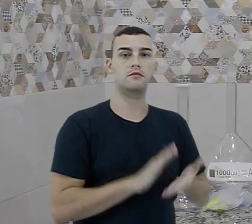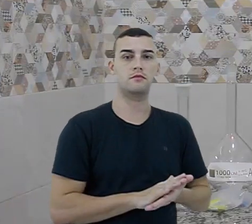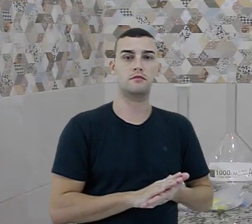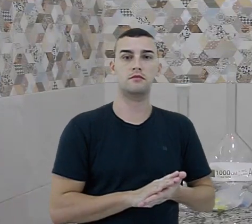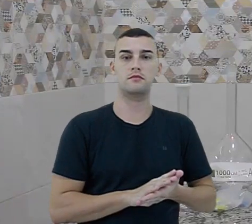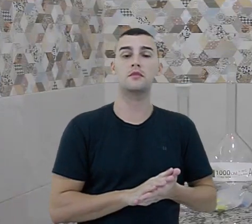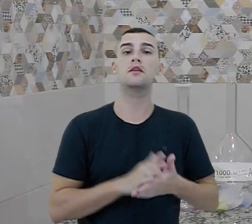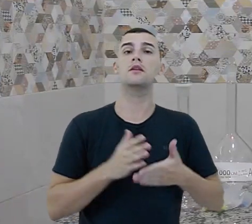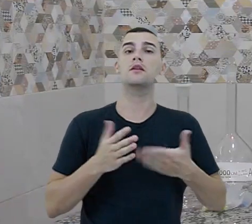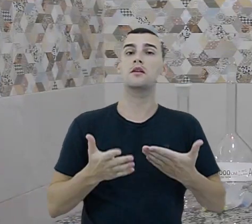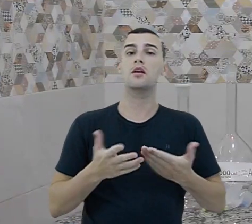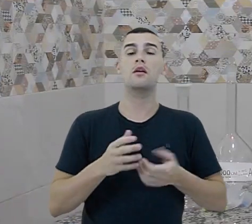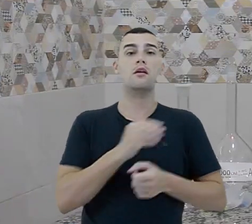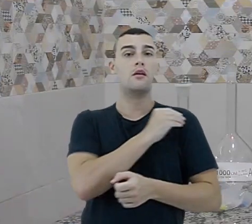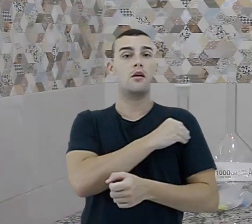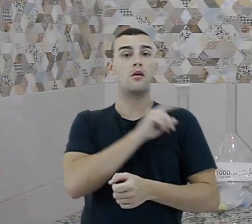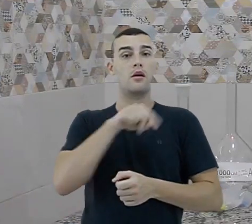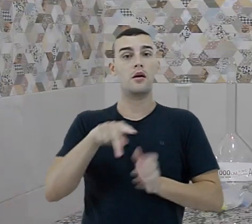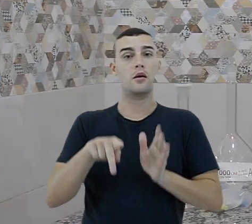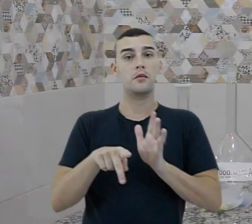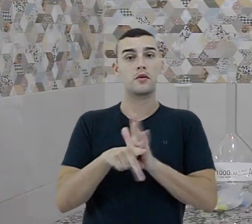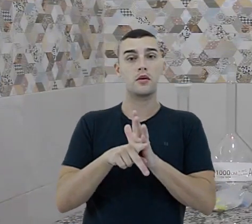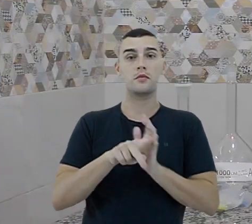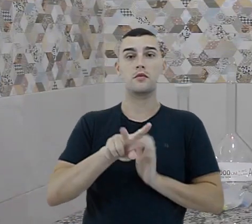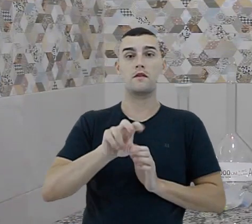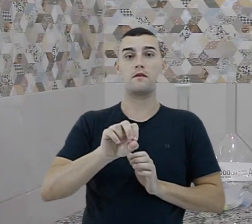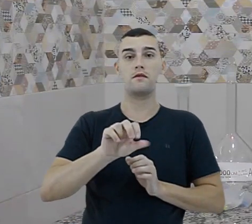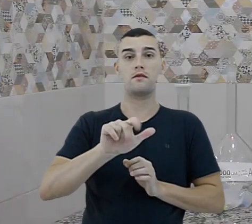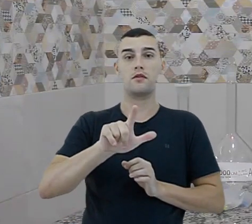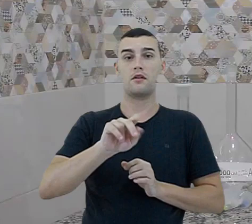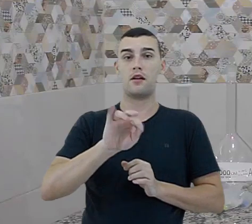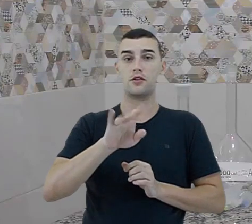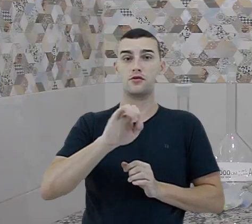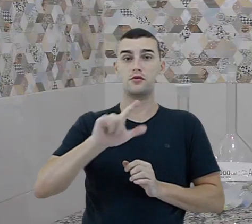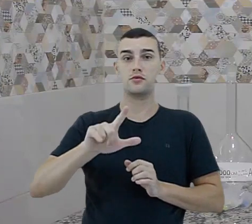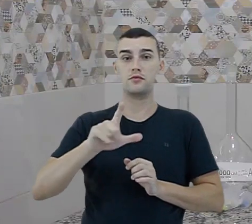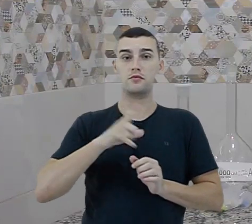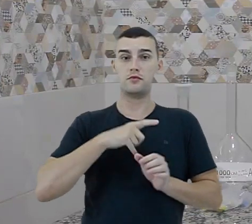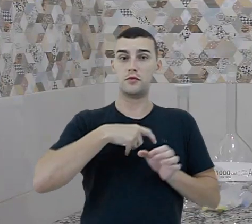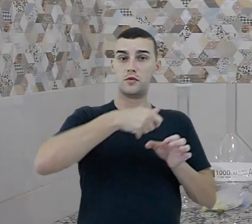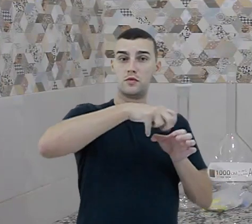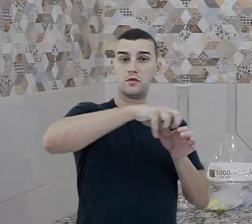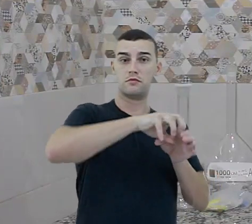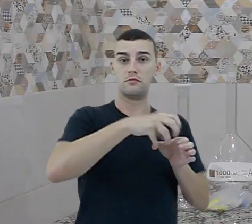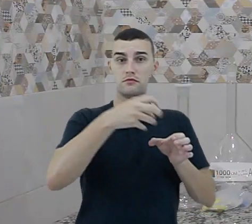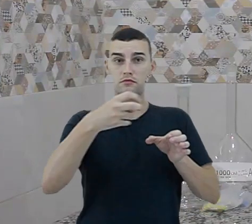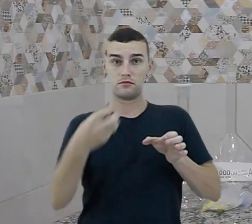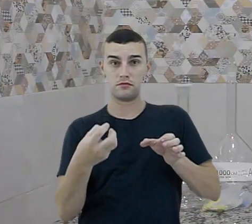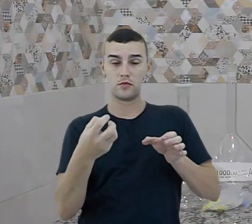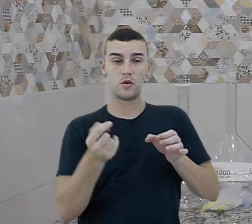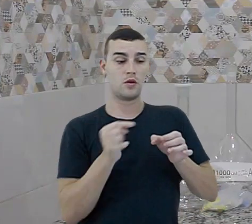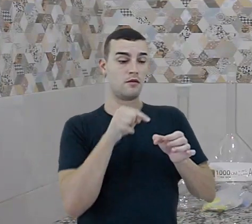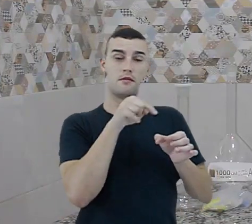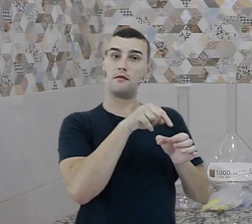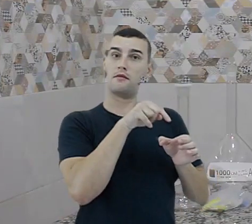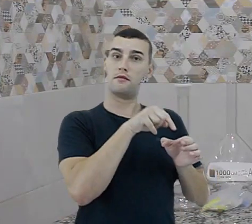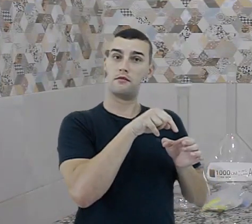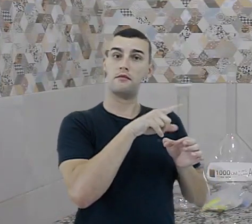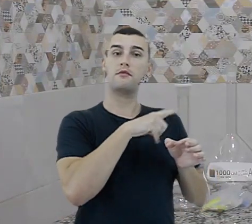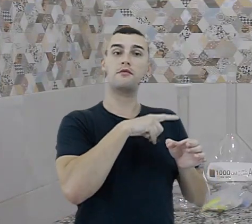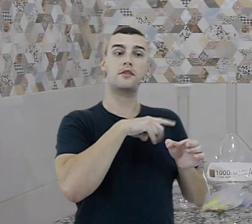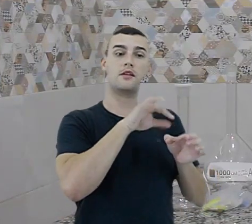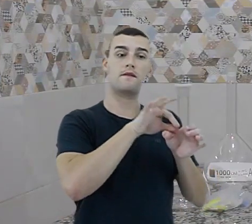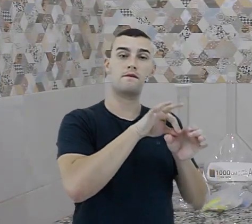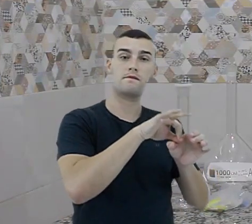do álcool ele ser volátil, então eu tenho uma vedação adicional à tampa, então eu venho aqui